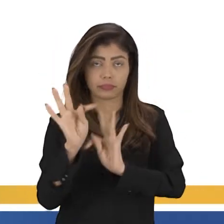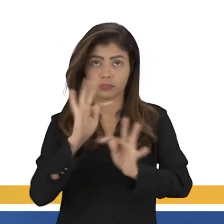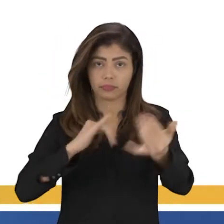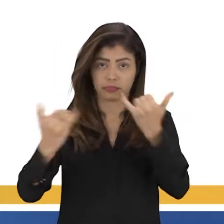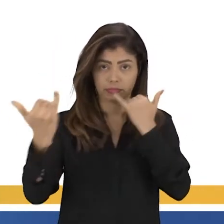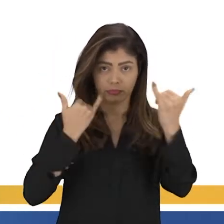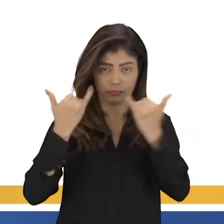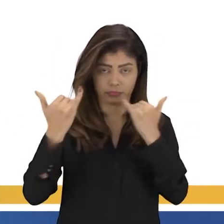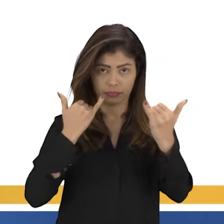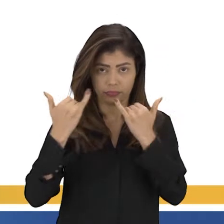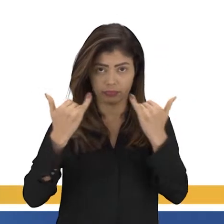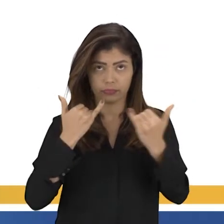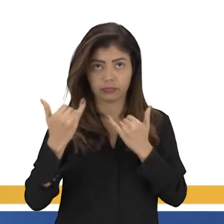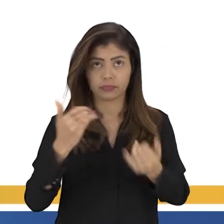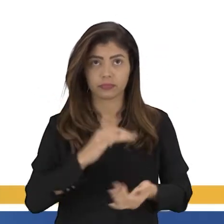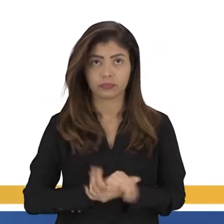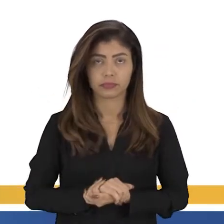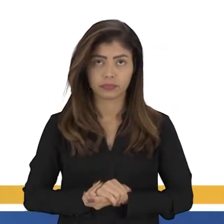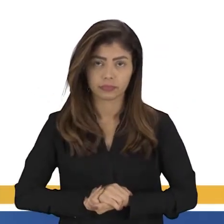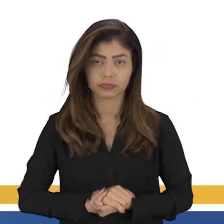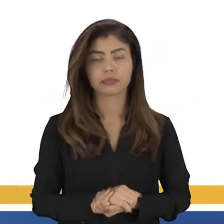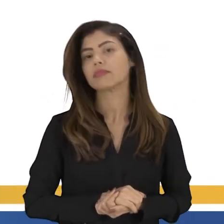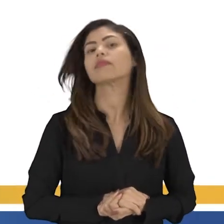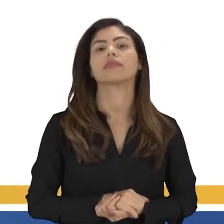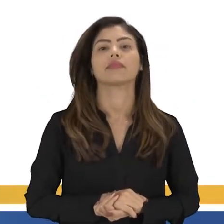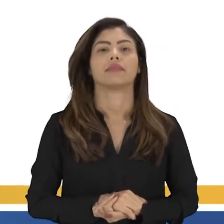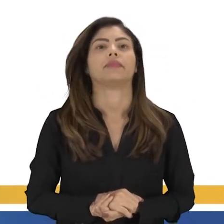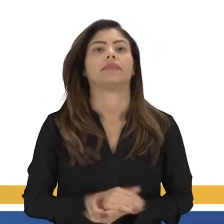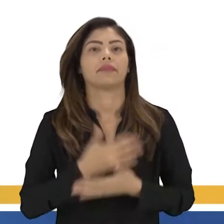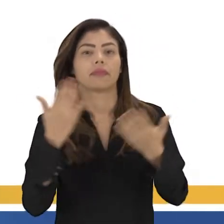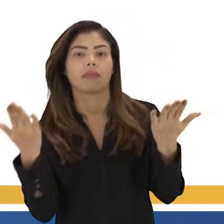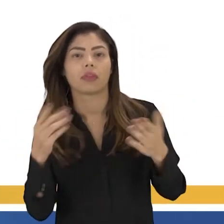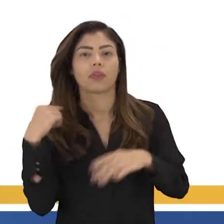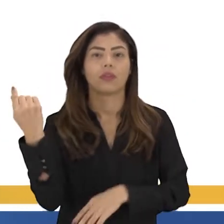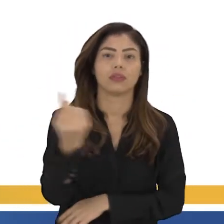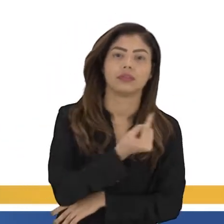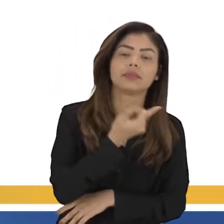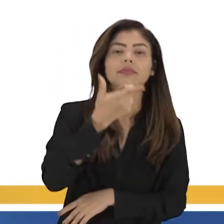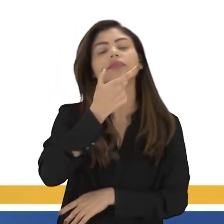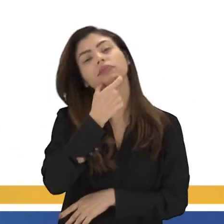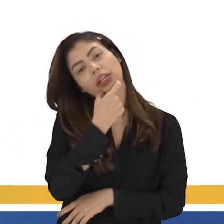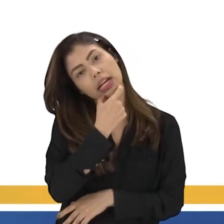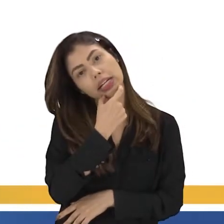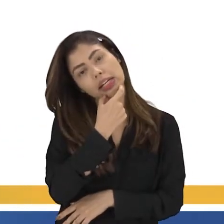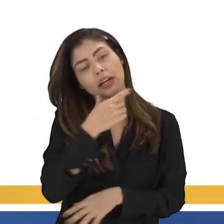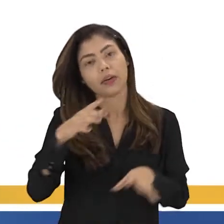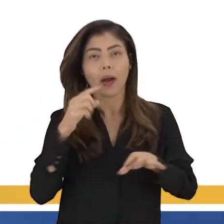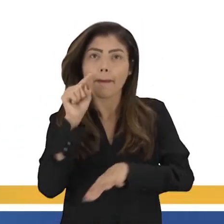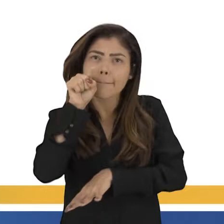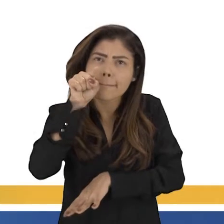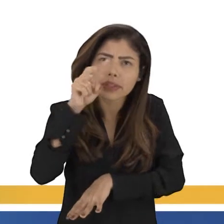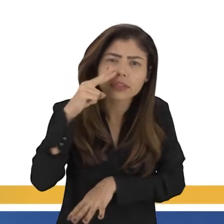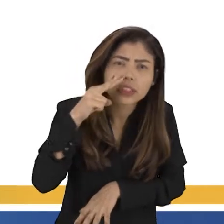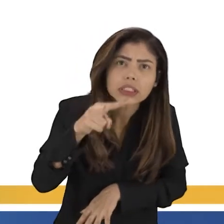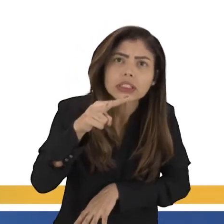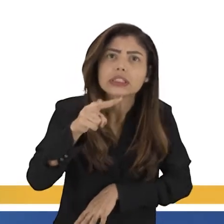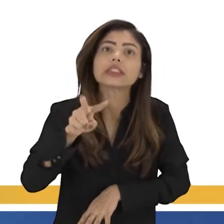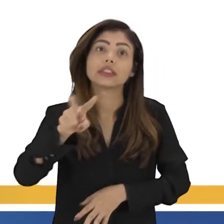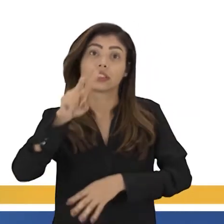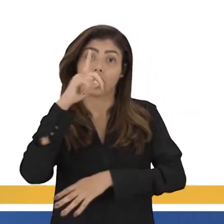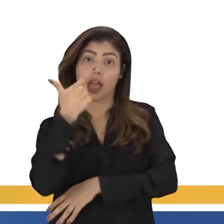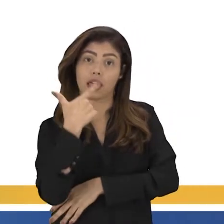e tecnologias da informação e comunicação. Então, nós de língua inglesa, nós estamos bem ali, olha,